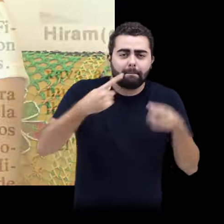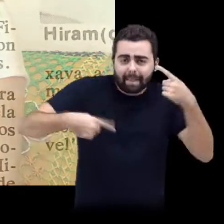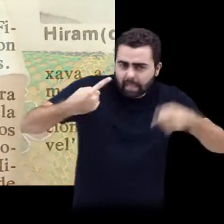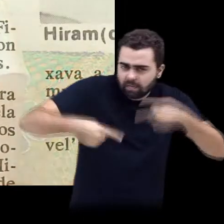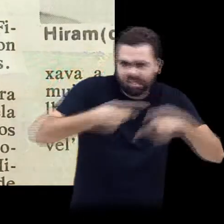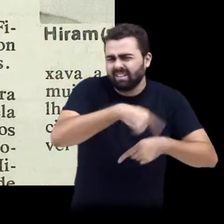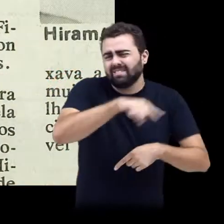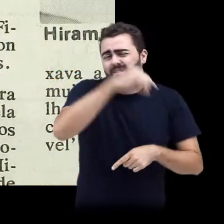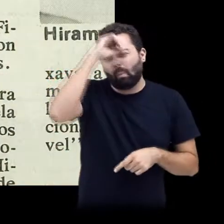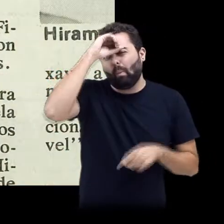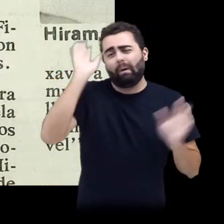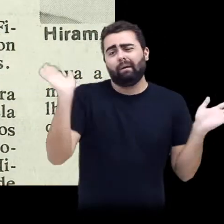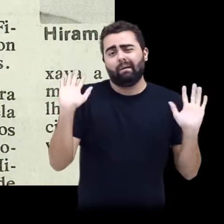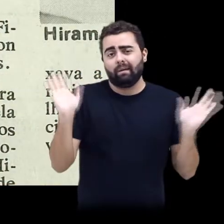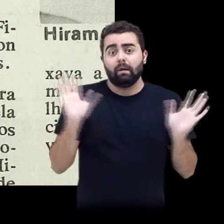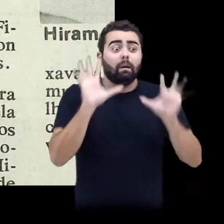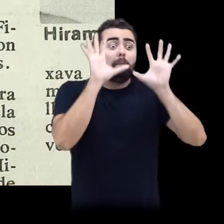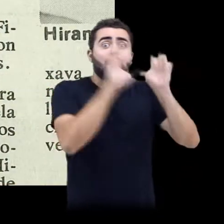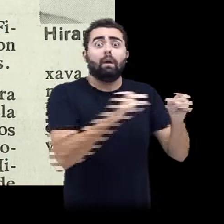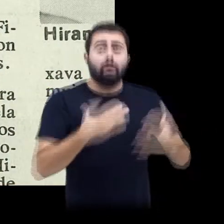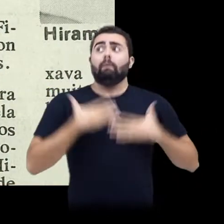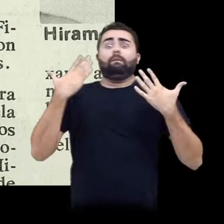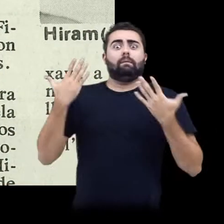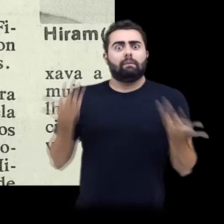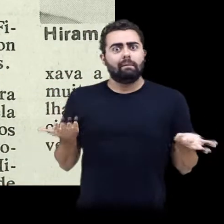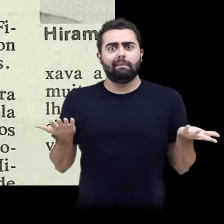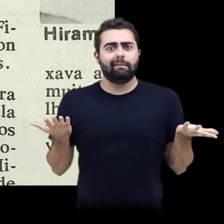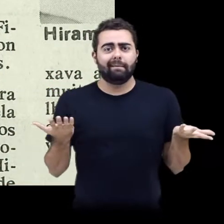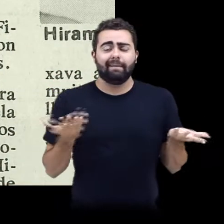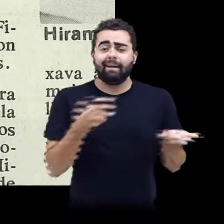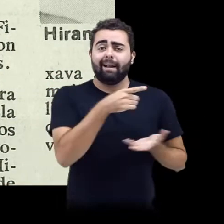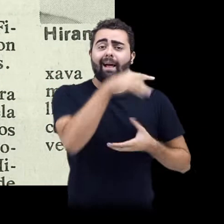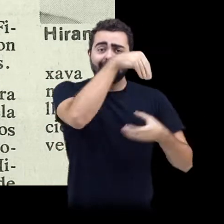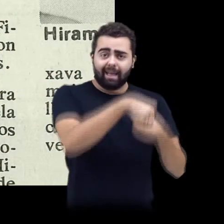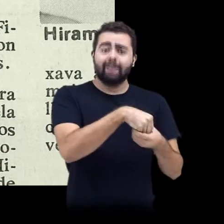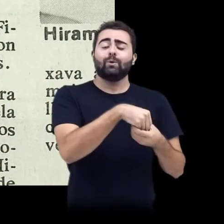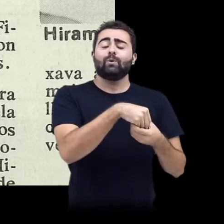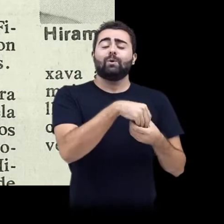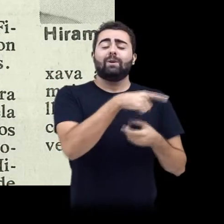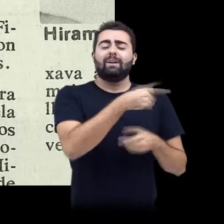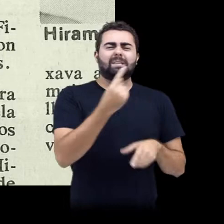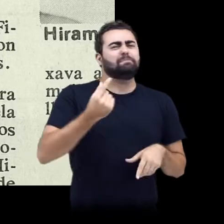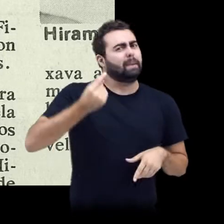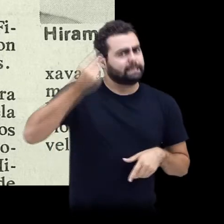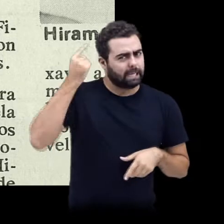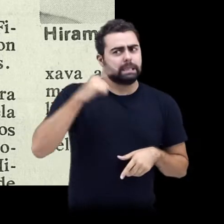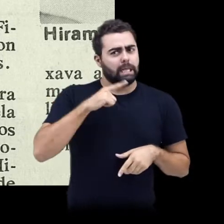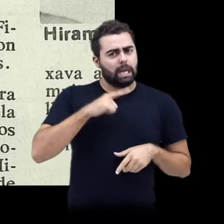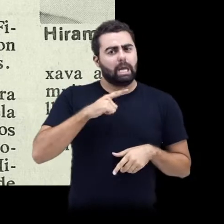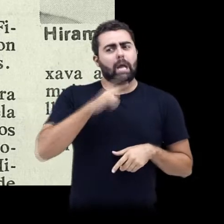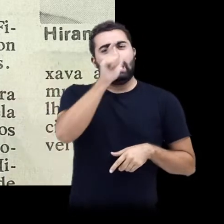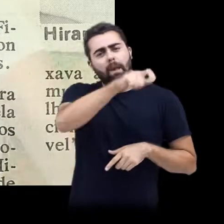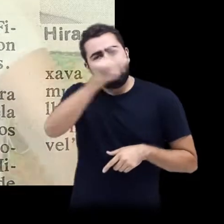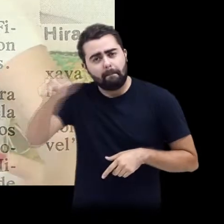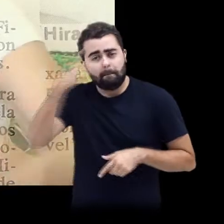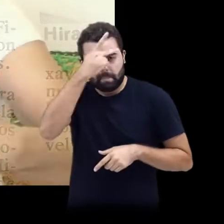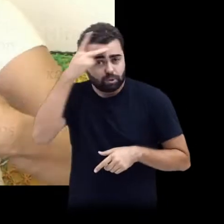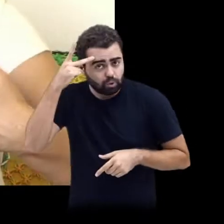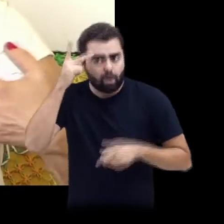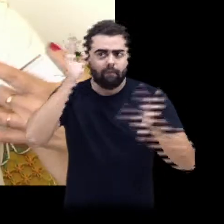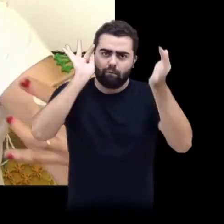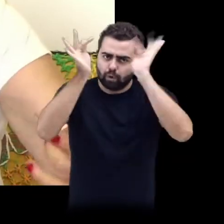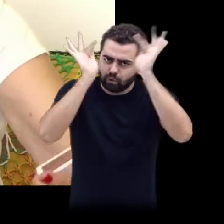disso. Então ele foi preso lá dentro. Aí, naquela época tinham bons filósofos, né? O partido